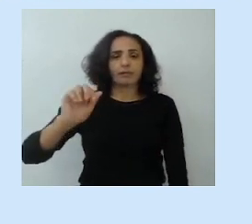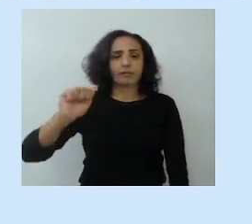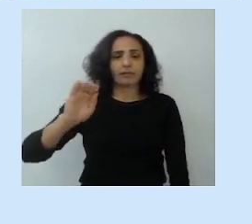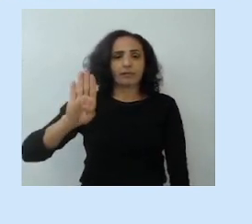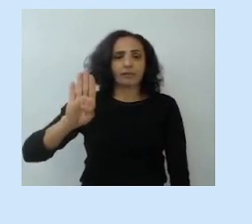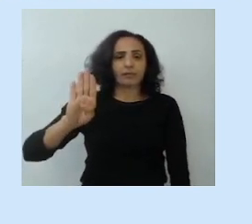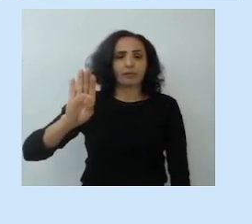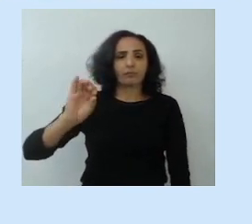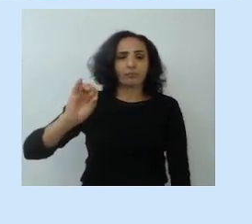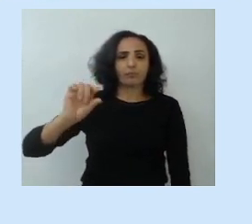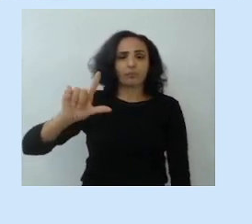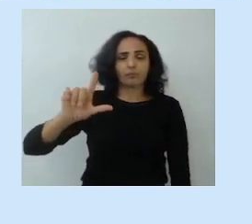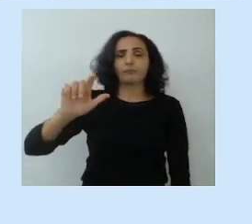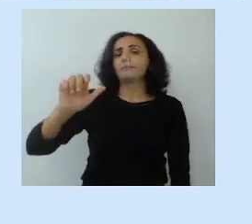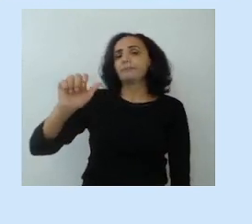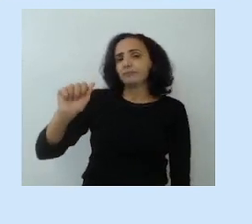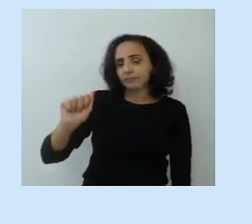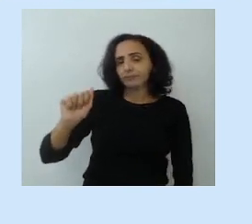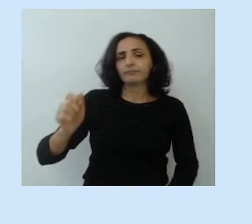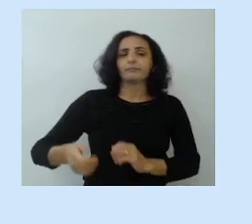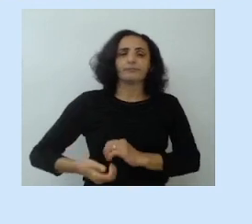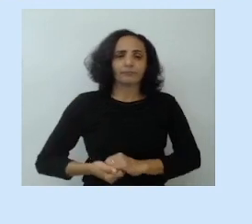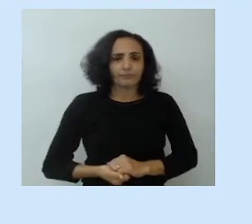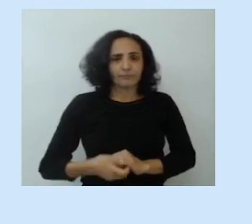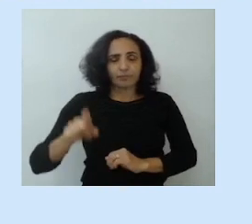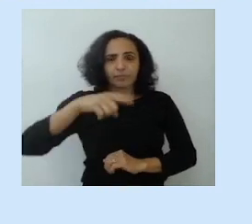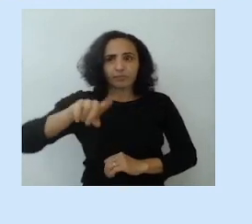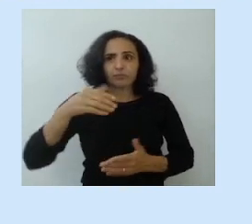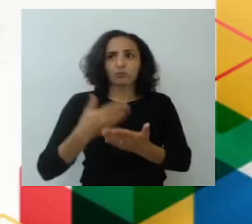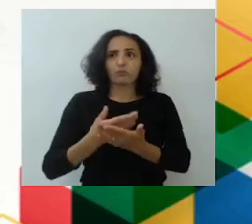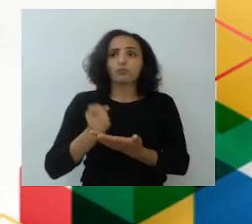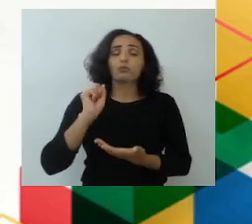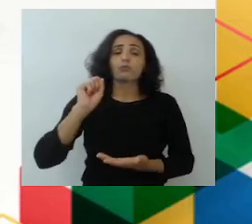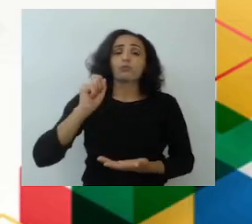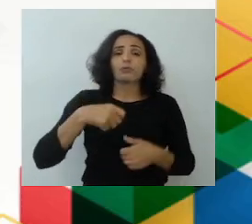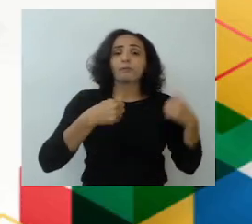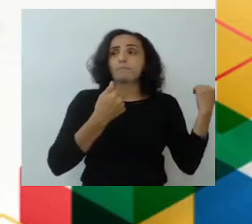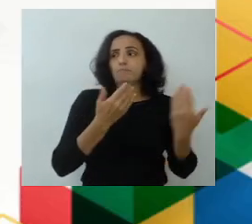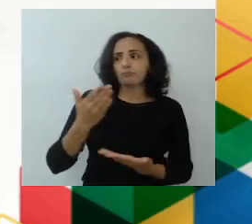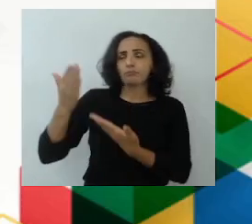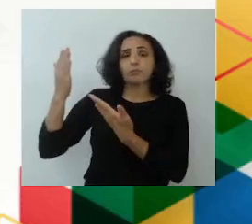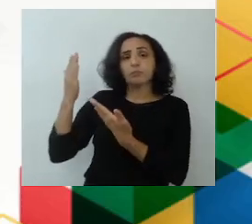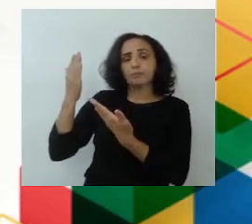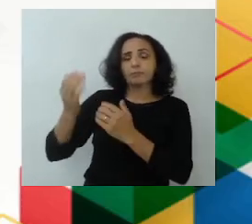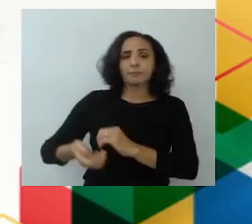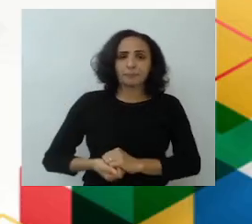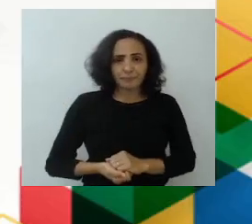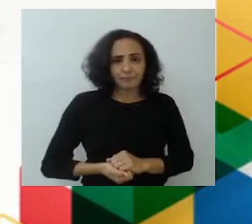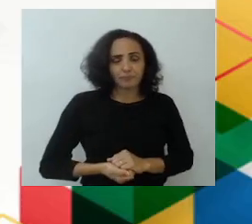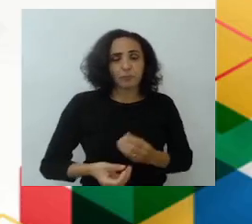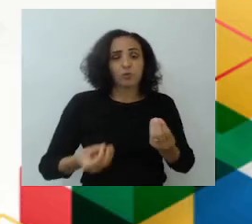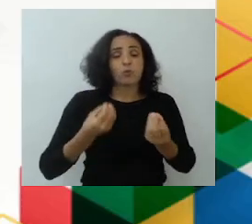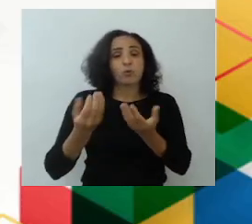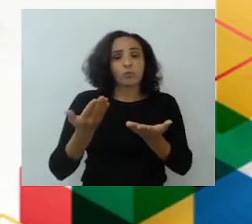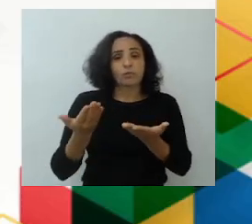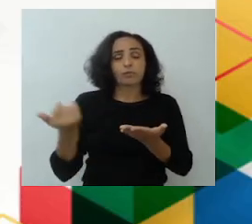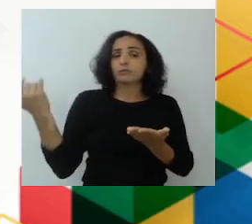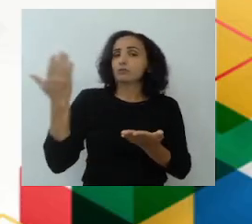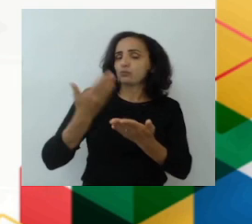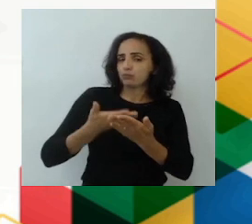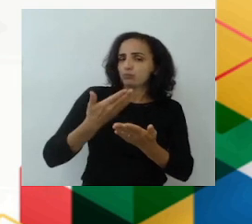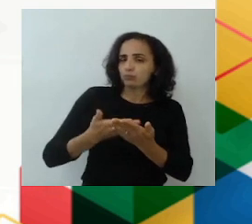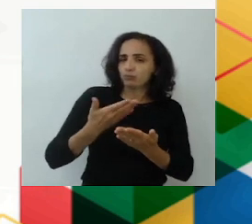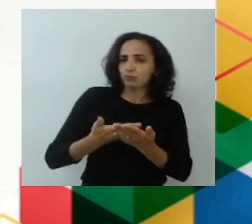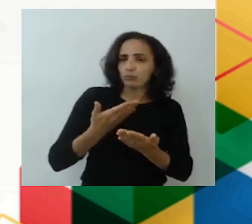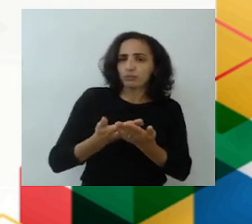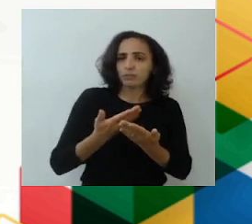um pouco mais sobre essas parábolas, certo? Então, o que é uma função do segundo grau? Uma função do segundo grau